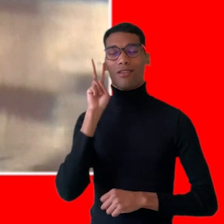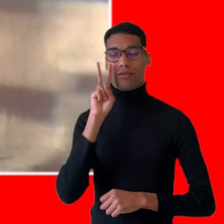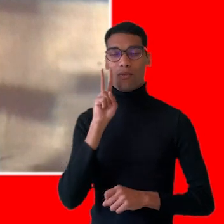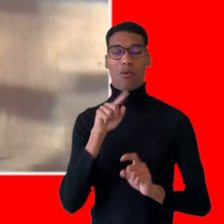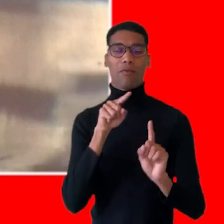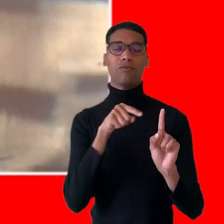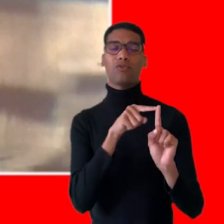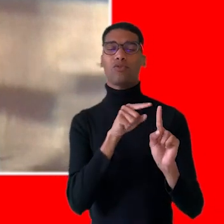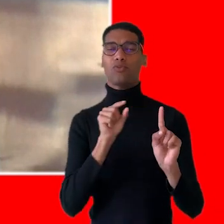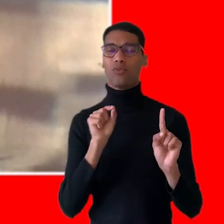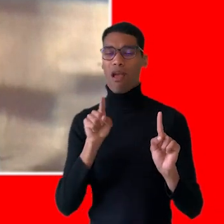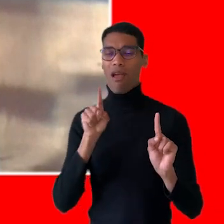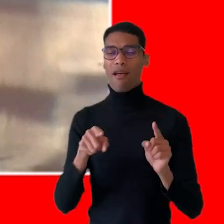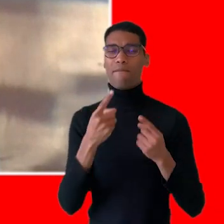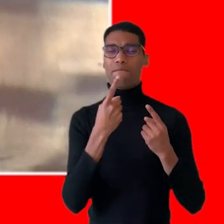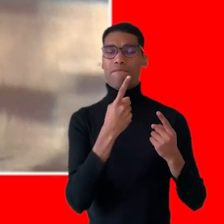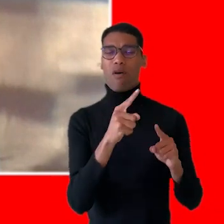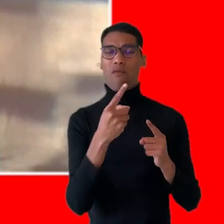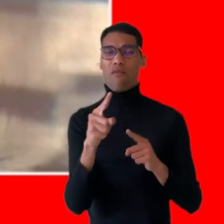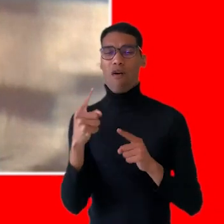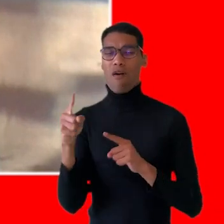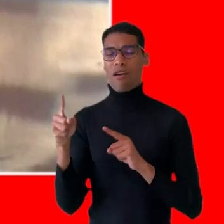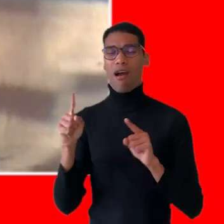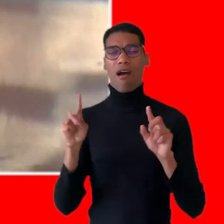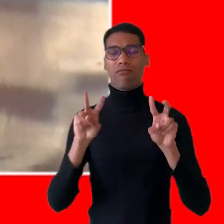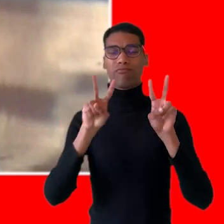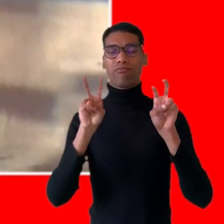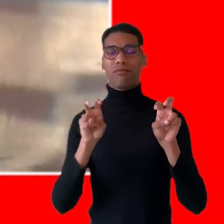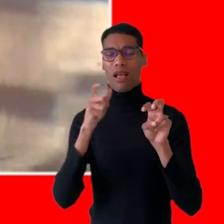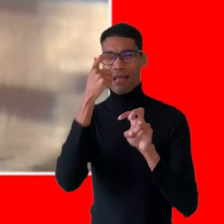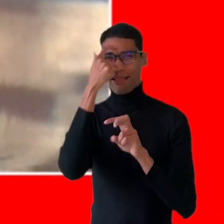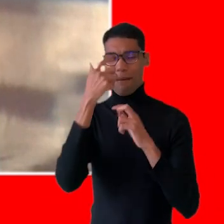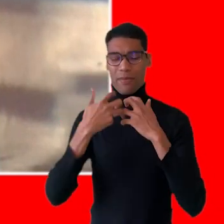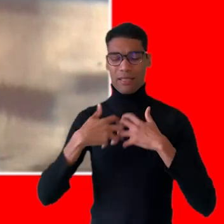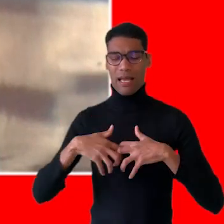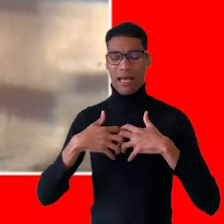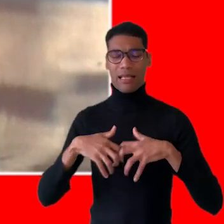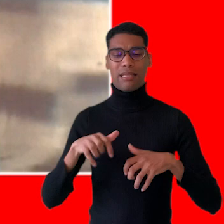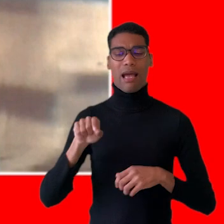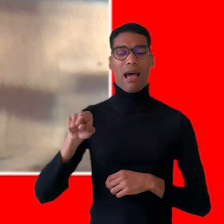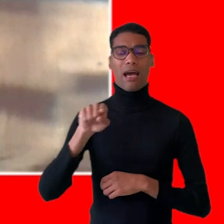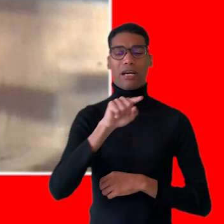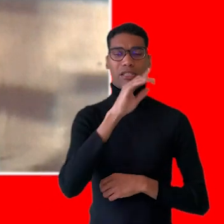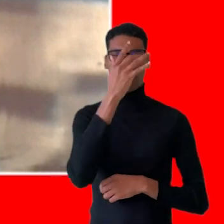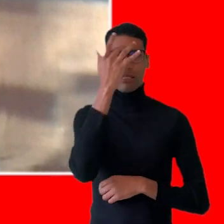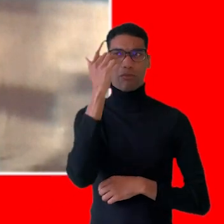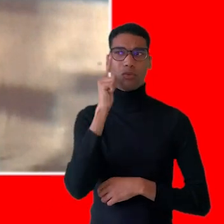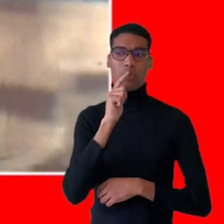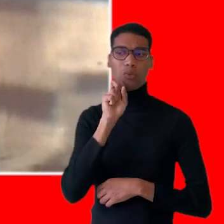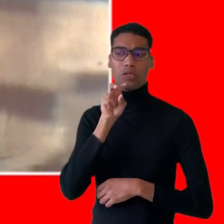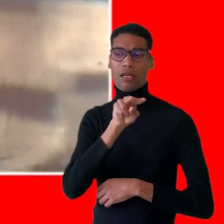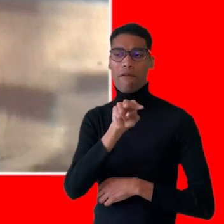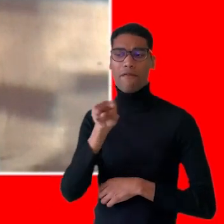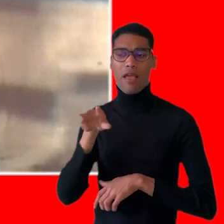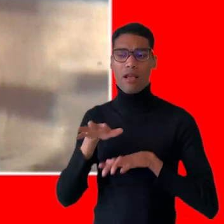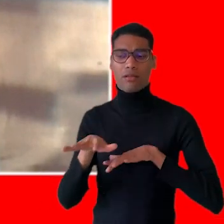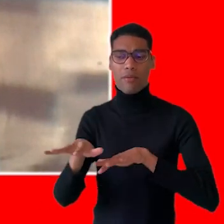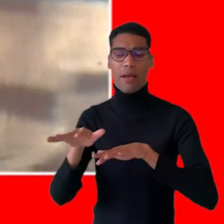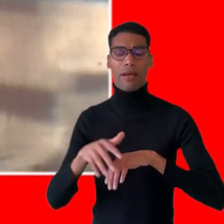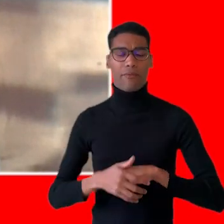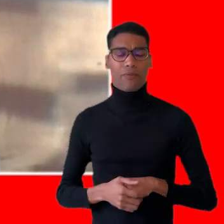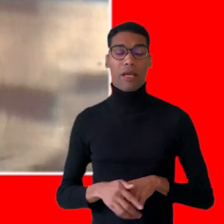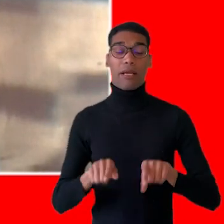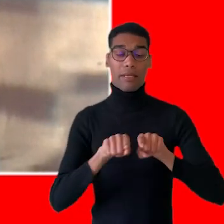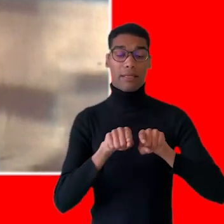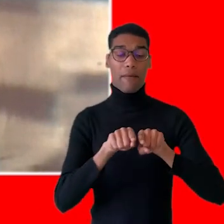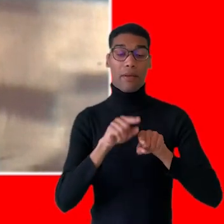ideia era provocar uma questão na mentalidade das pessoas que viam, aquelas pessoas